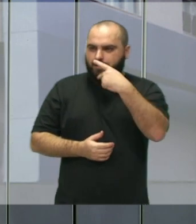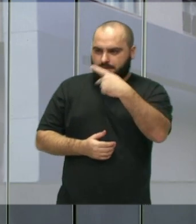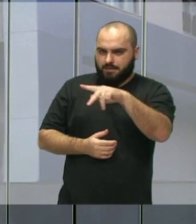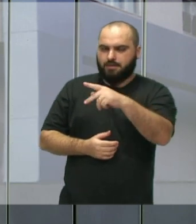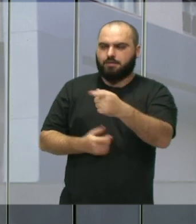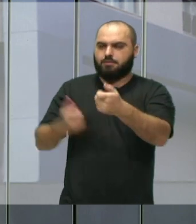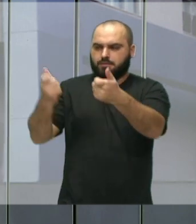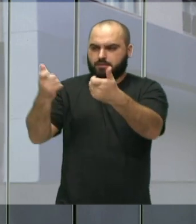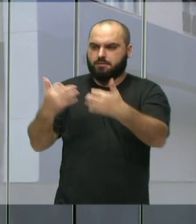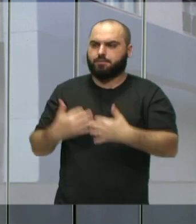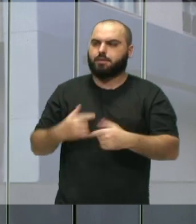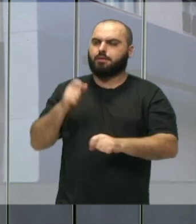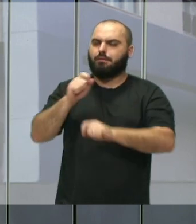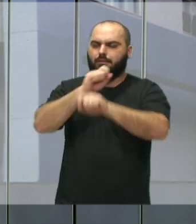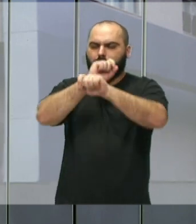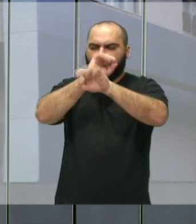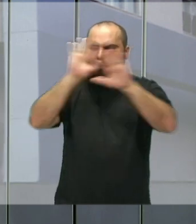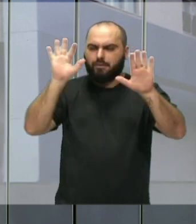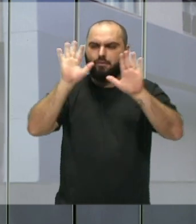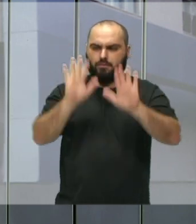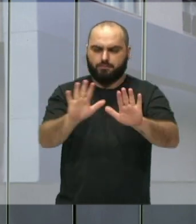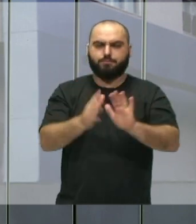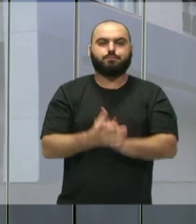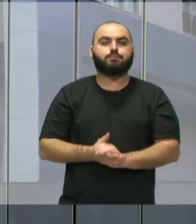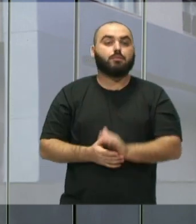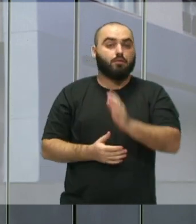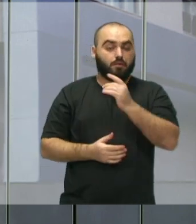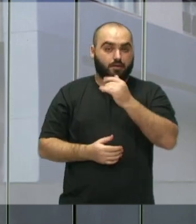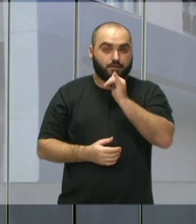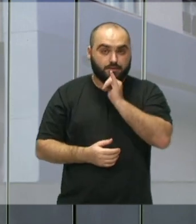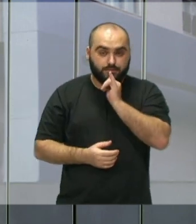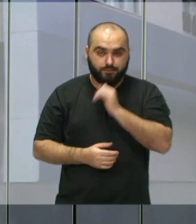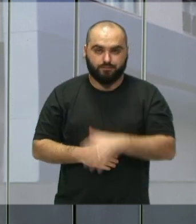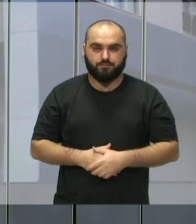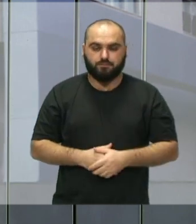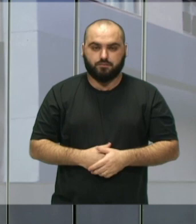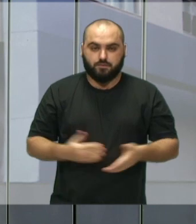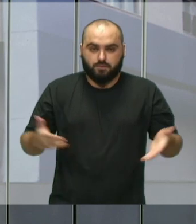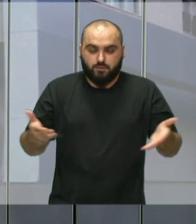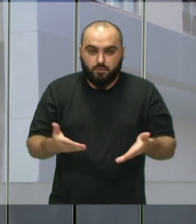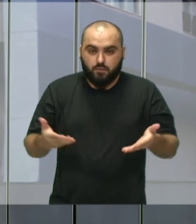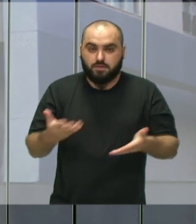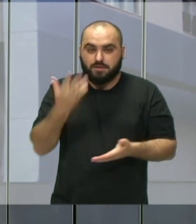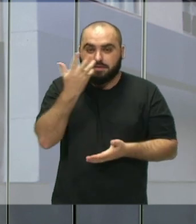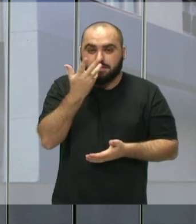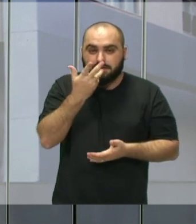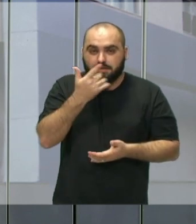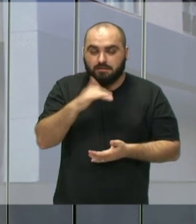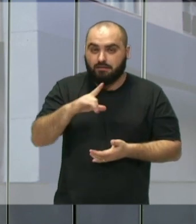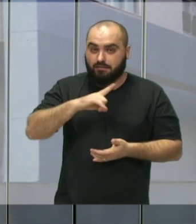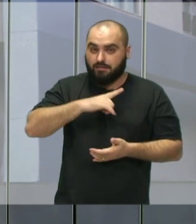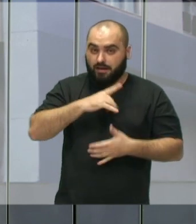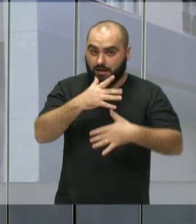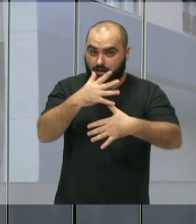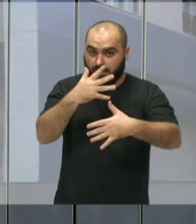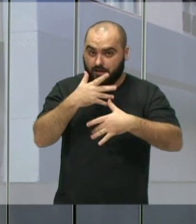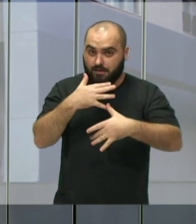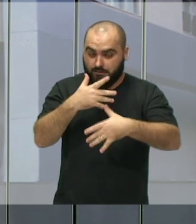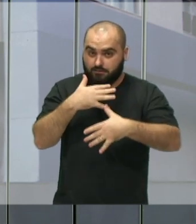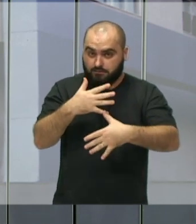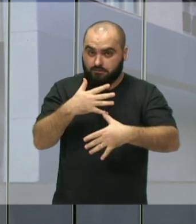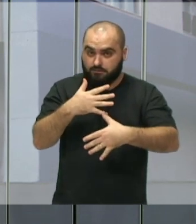claro. Hoje, a criança portadora do transtorno do espectro